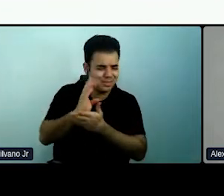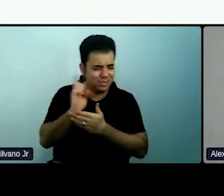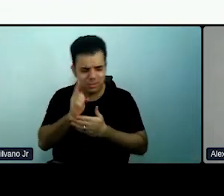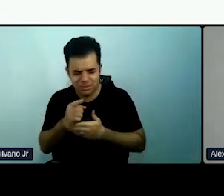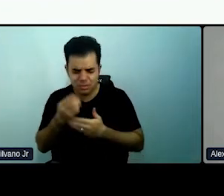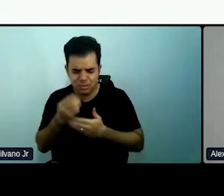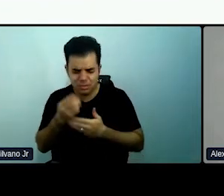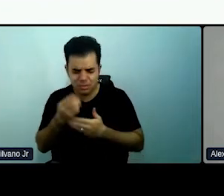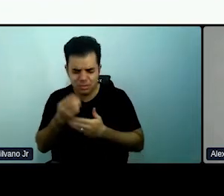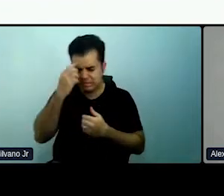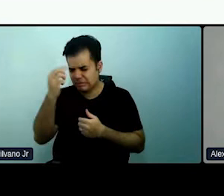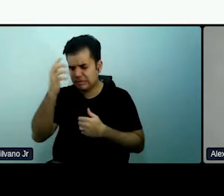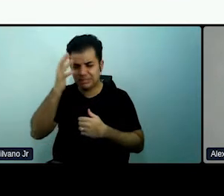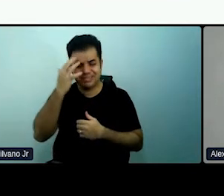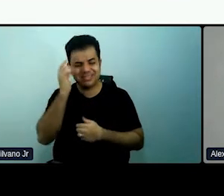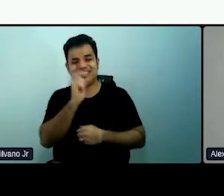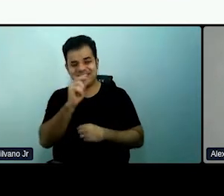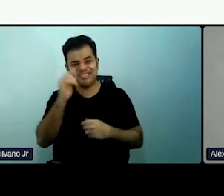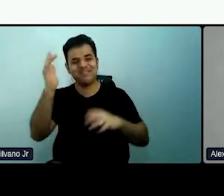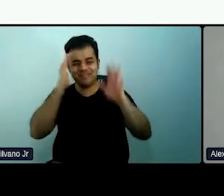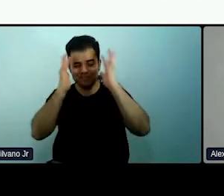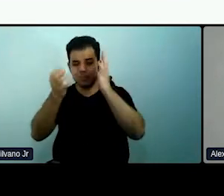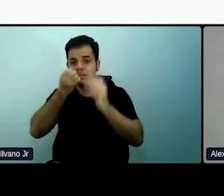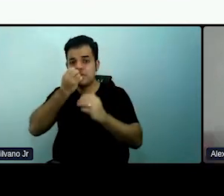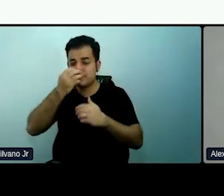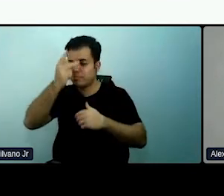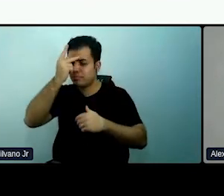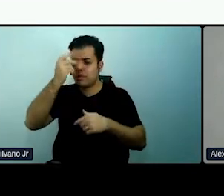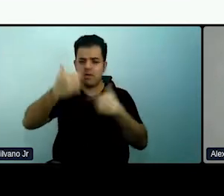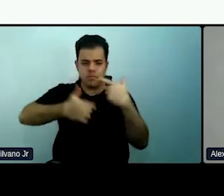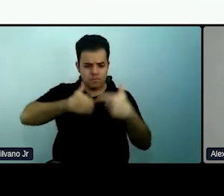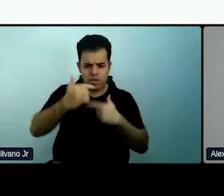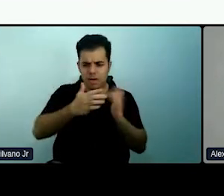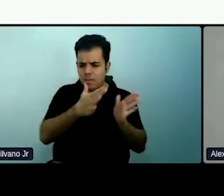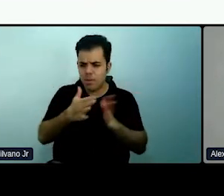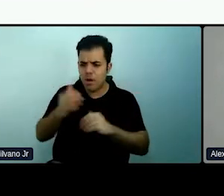não? Porque tinha muita gente boa participando do processo,